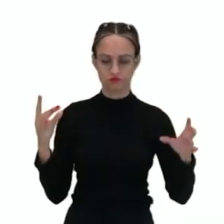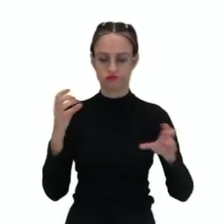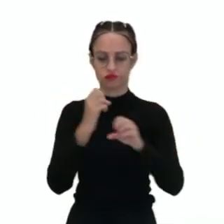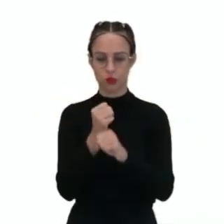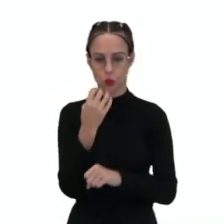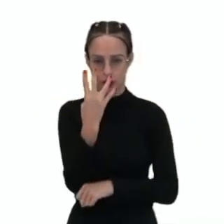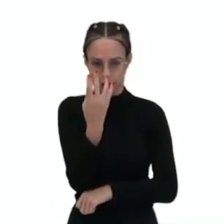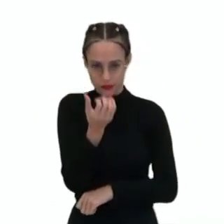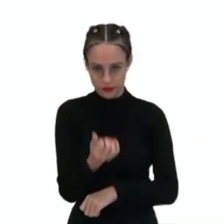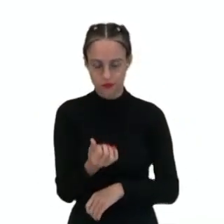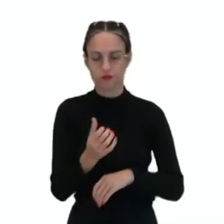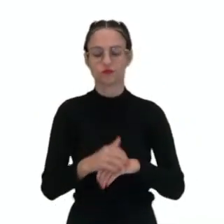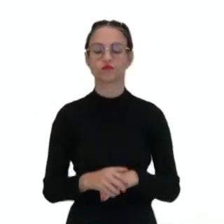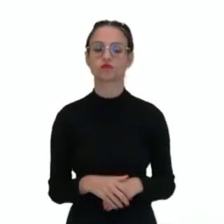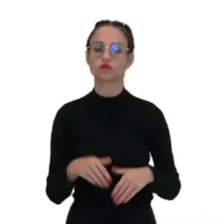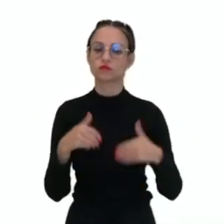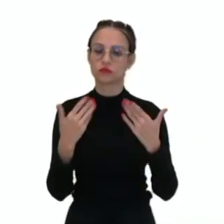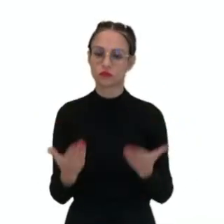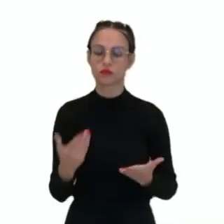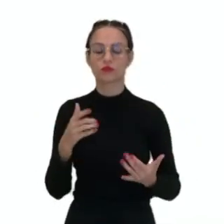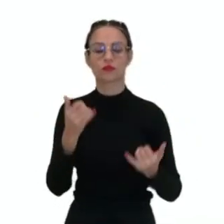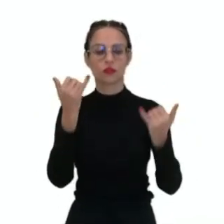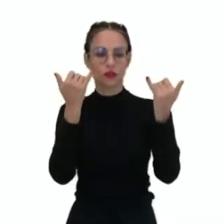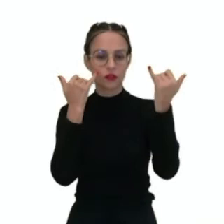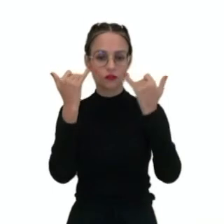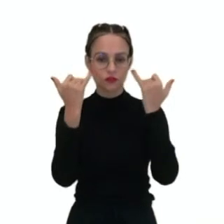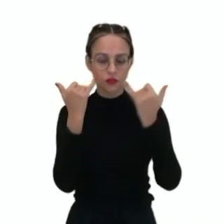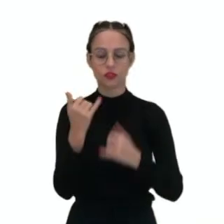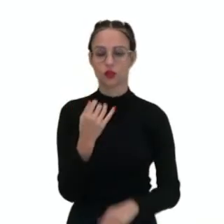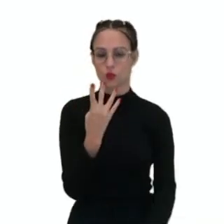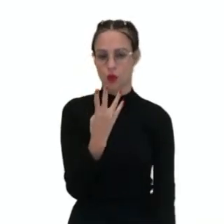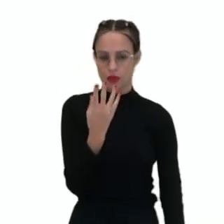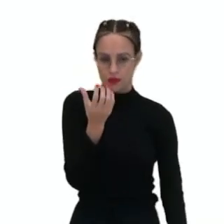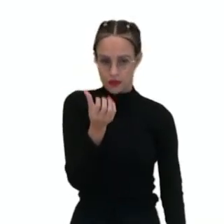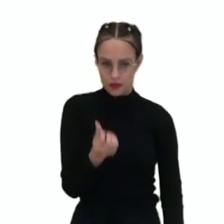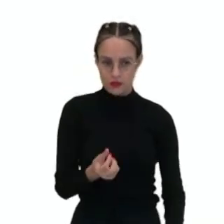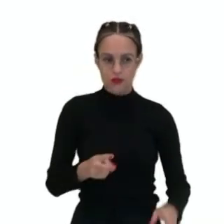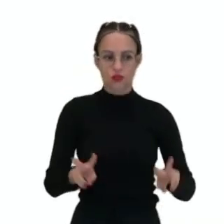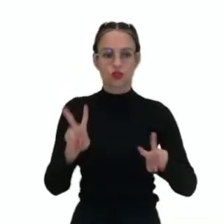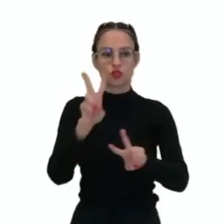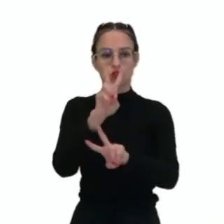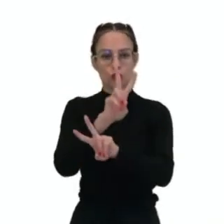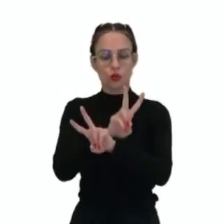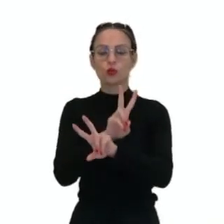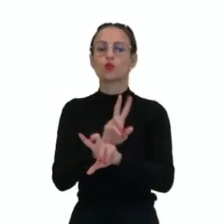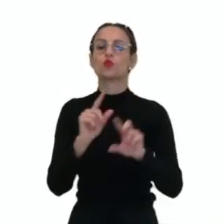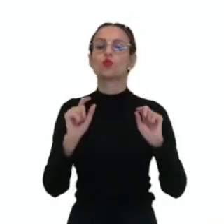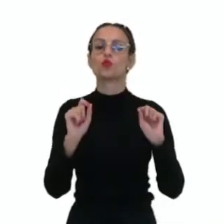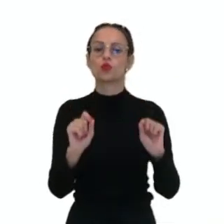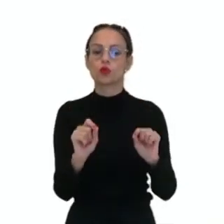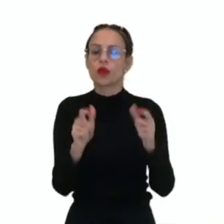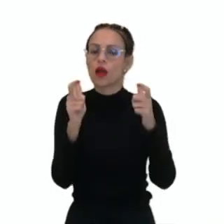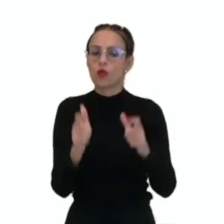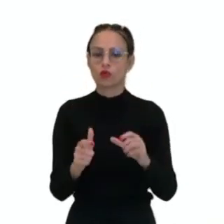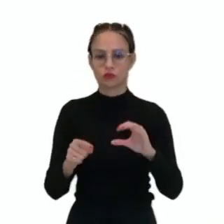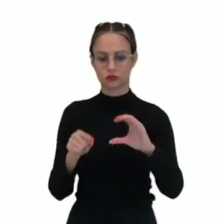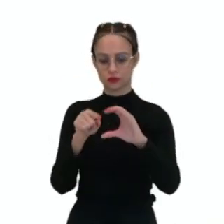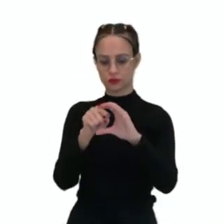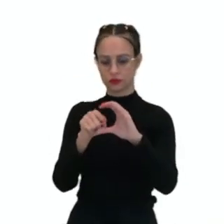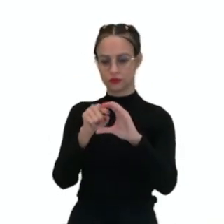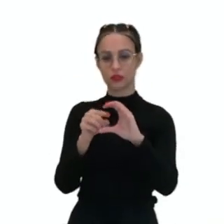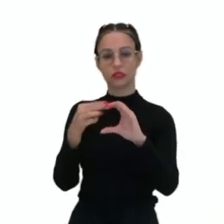Então, essa informação, né, esses 46 cromossomos, eles estão onde? Lá no núcleo da